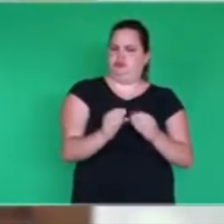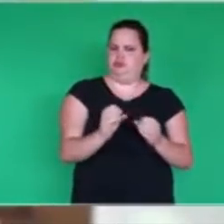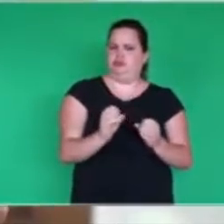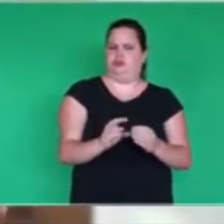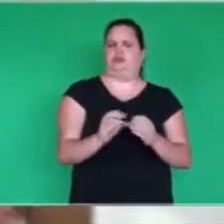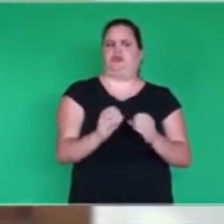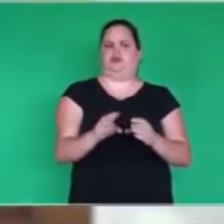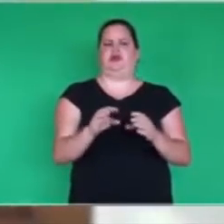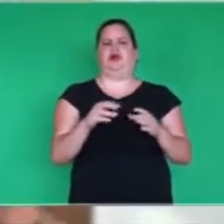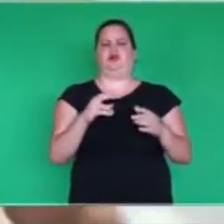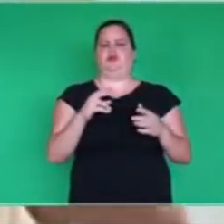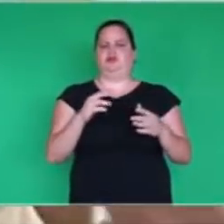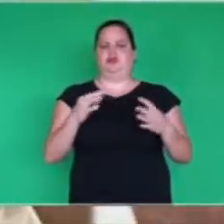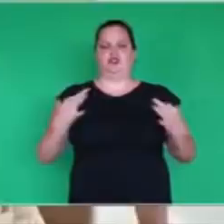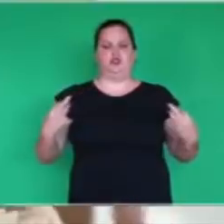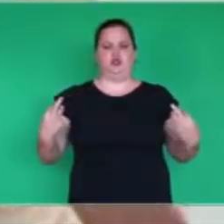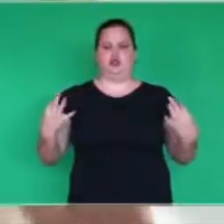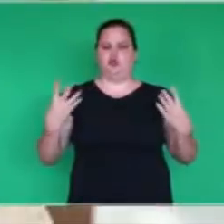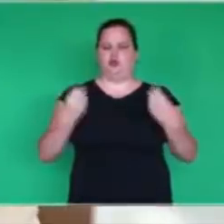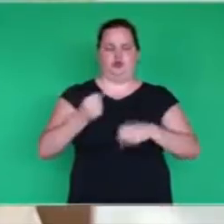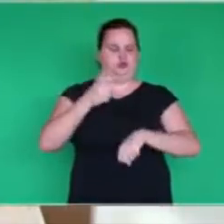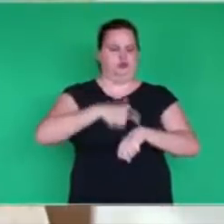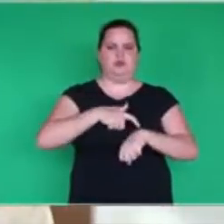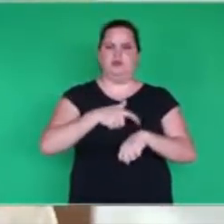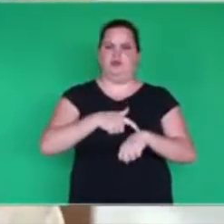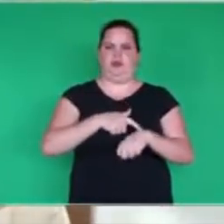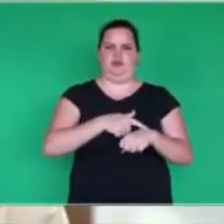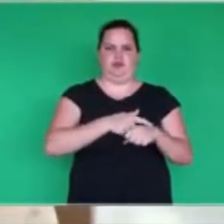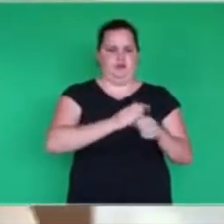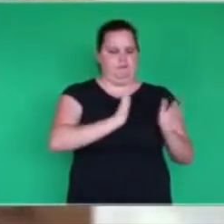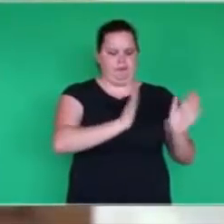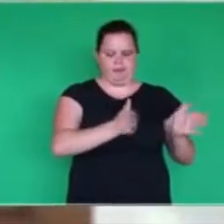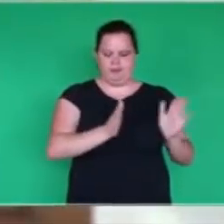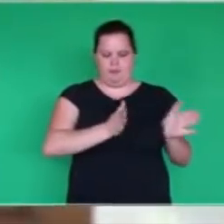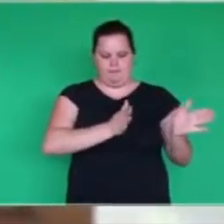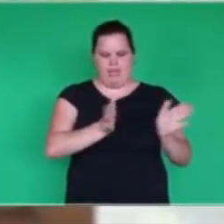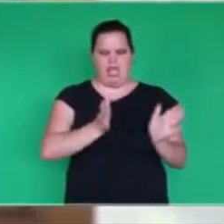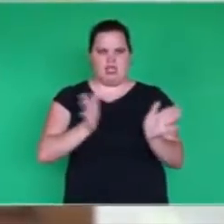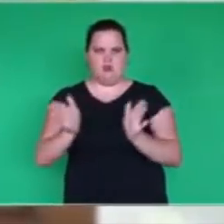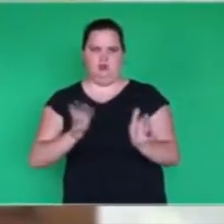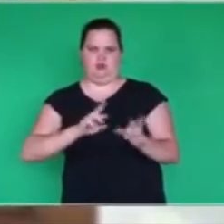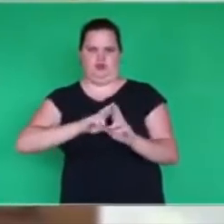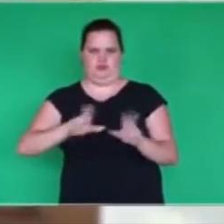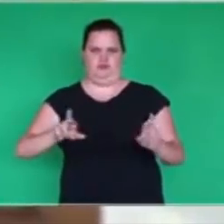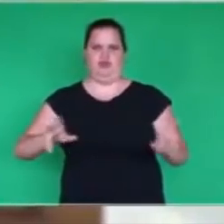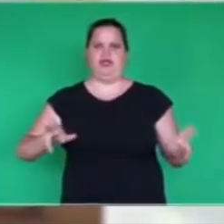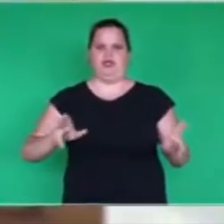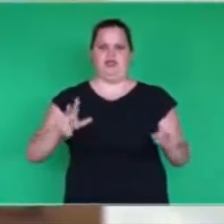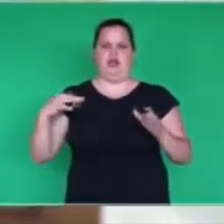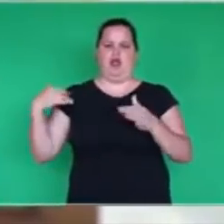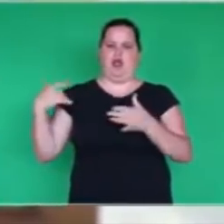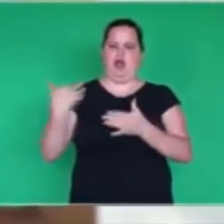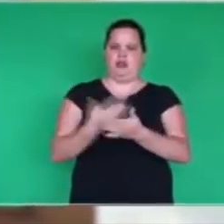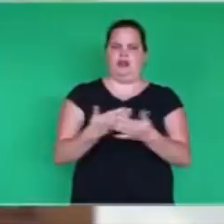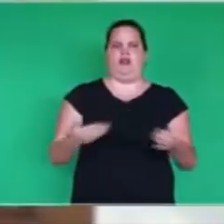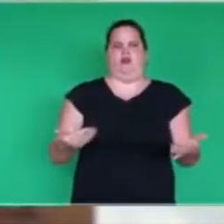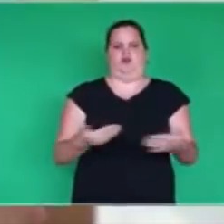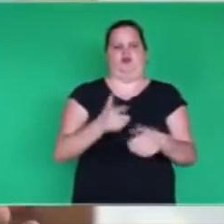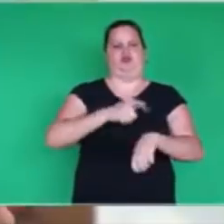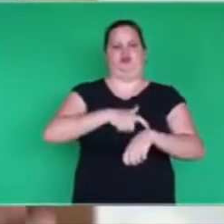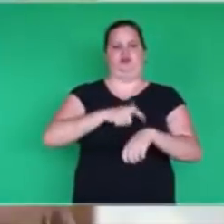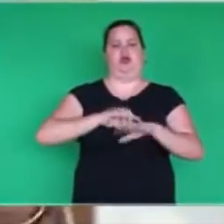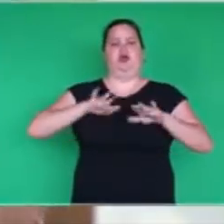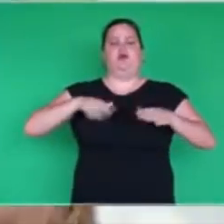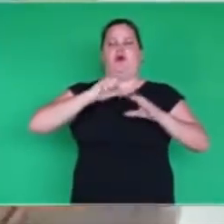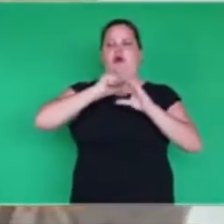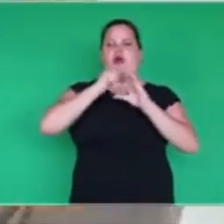trazida em todos os tempos, em todas as épocas. E até chegar no nosso tempo, qual a